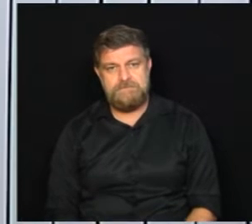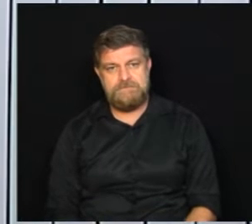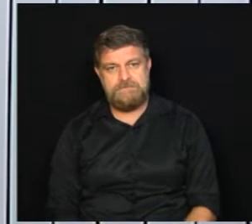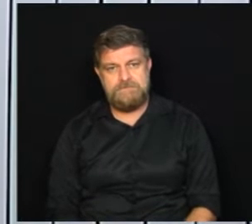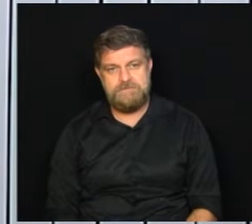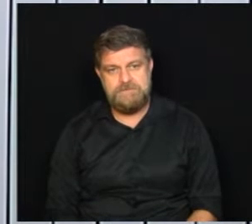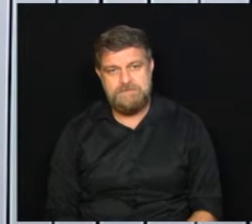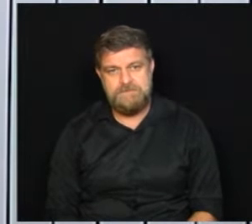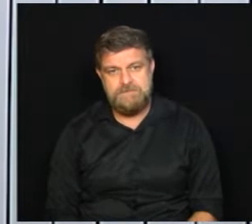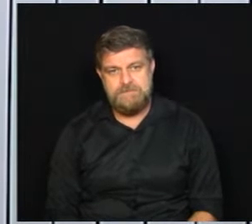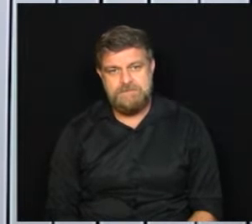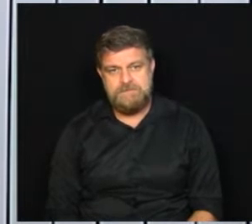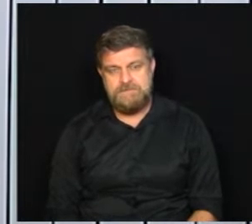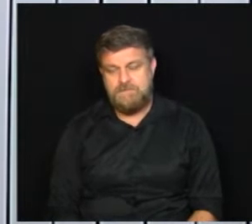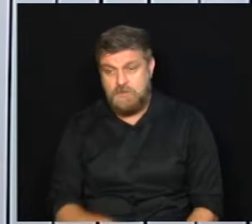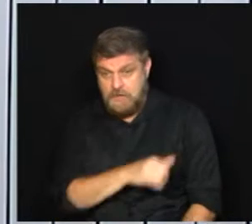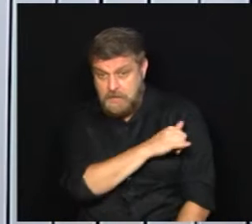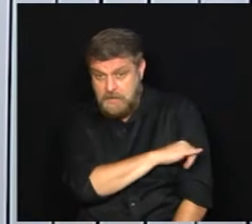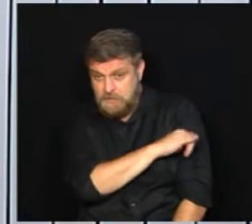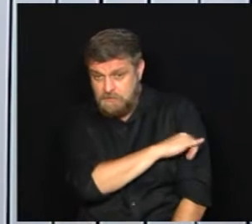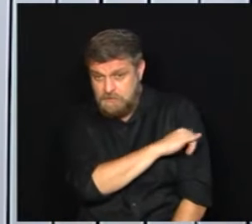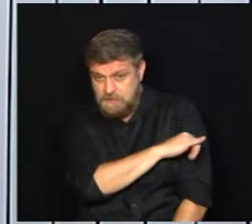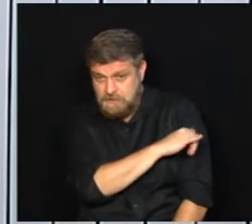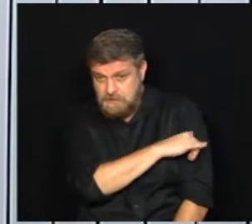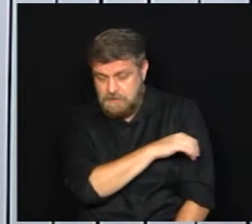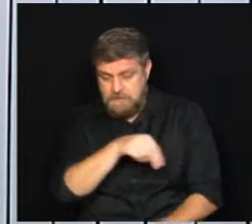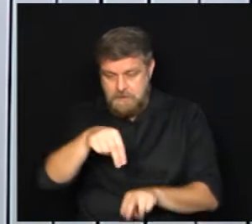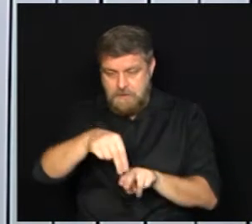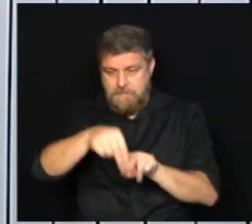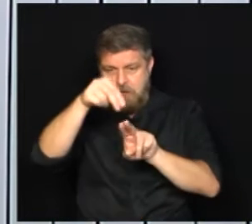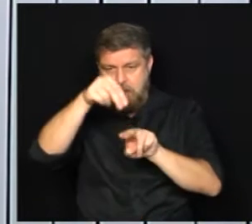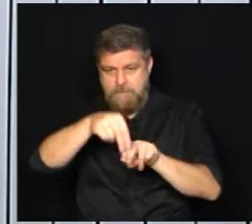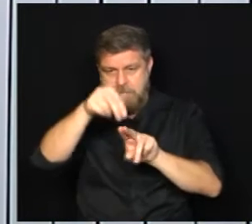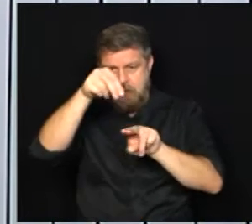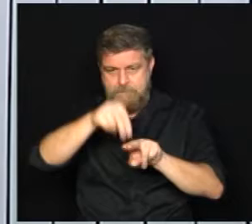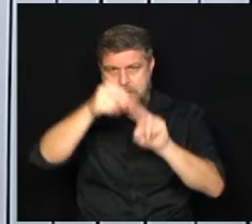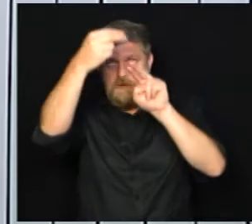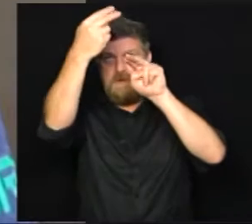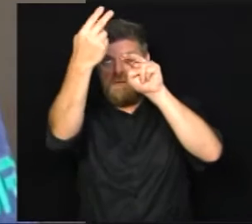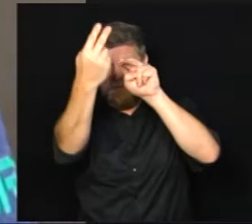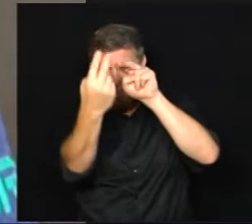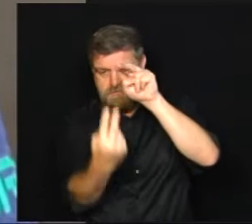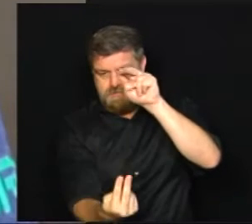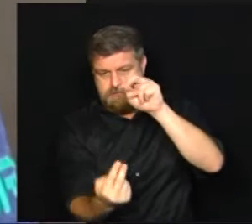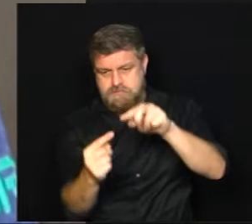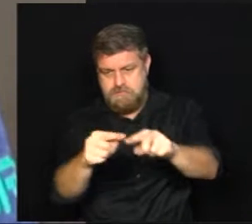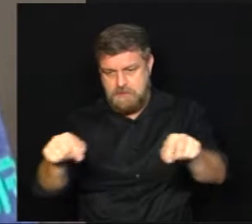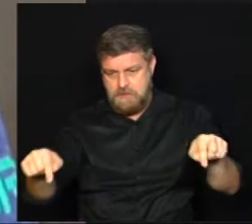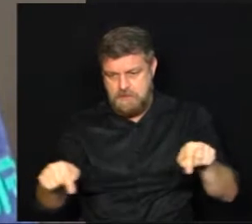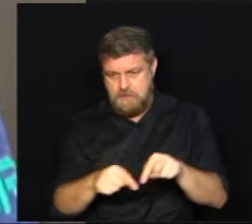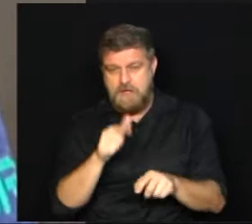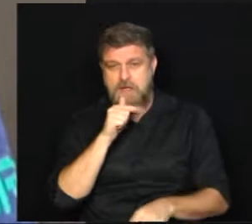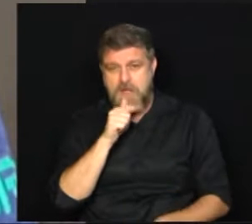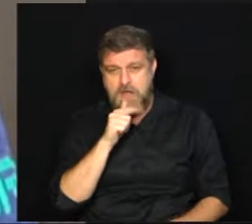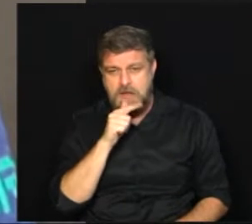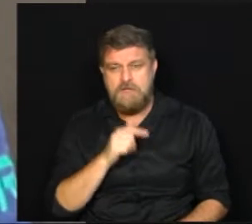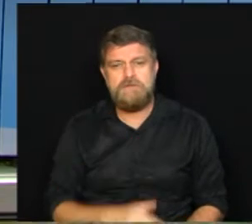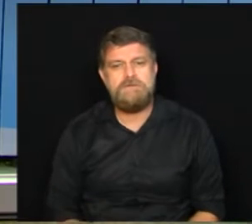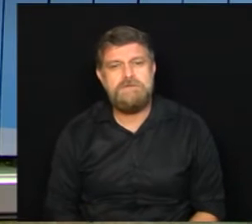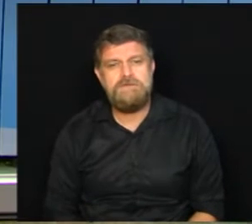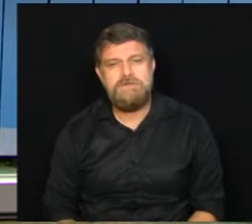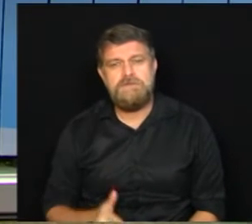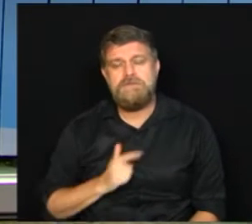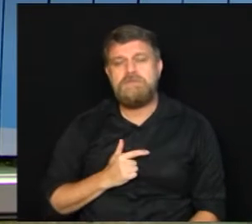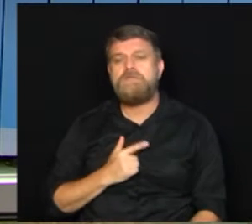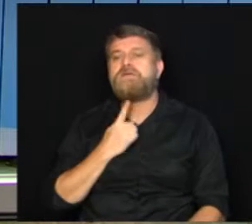E isso era no Rio de Janeiro, a questão dos saltos que você realizava? E esse incentivo, essa vontade de